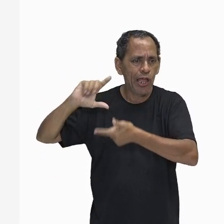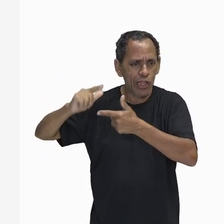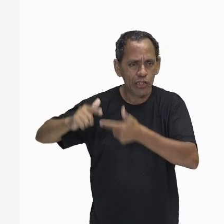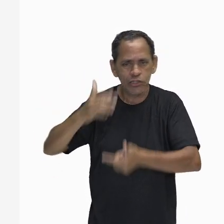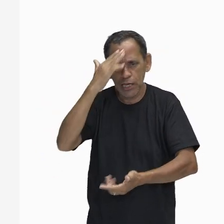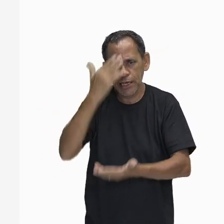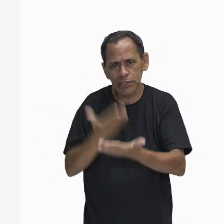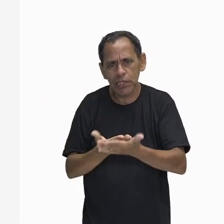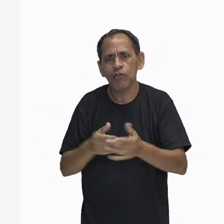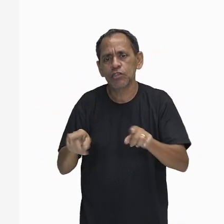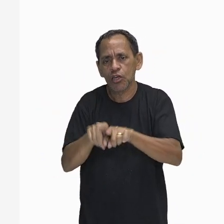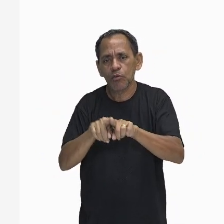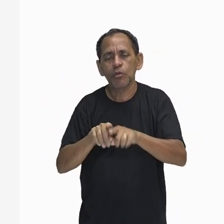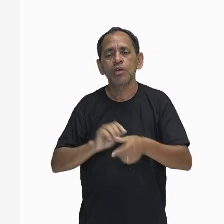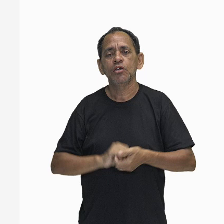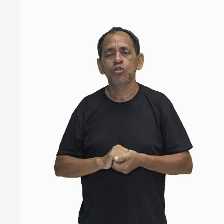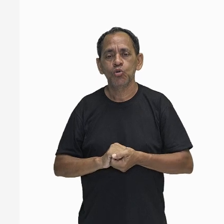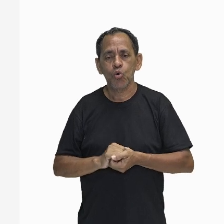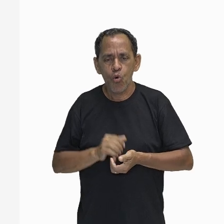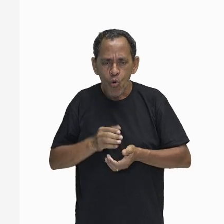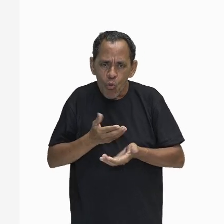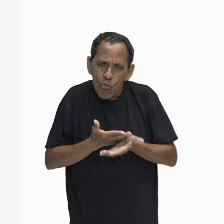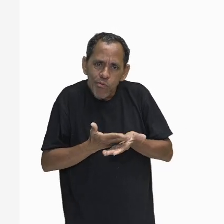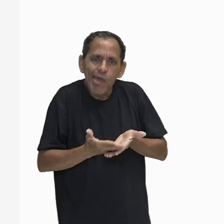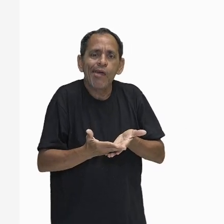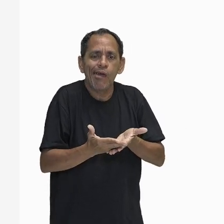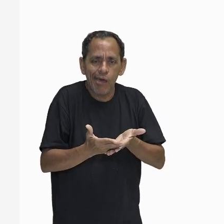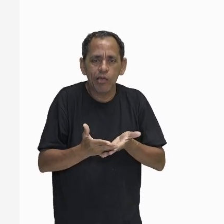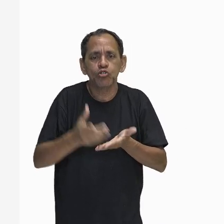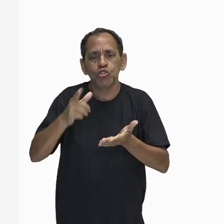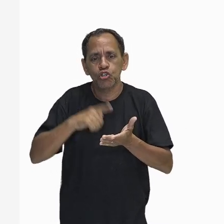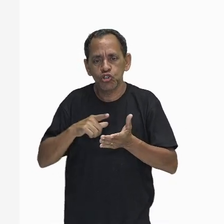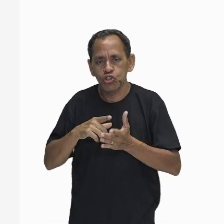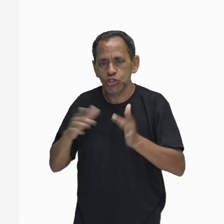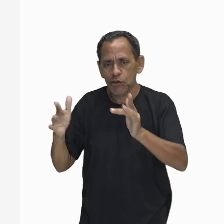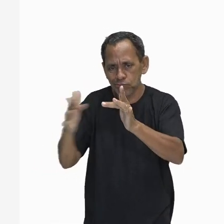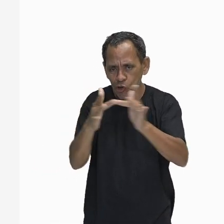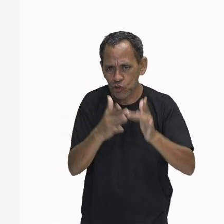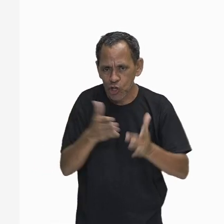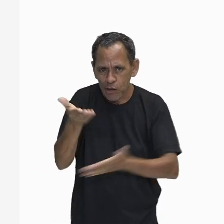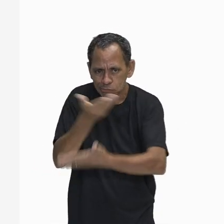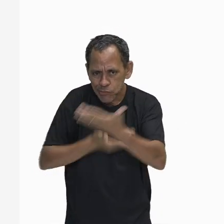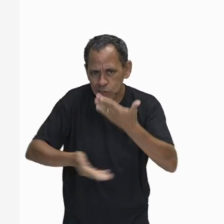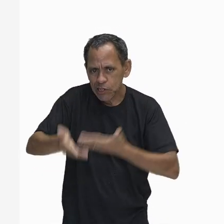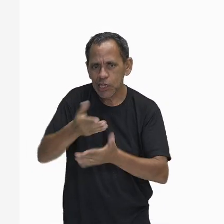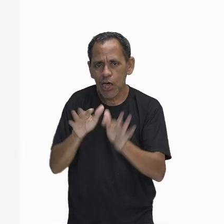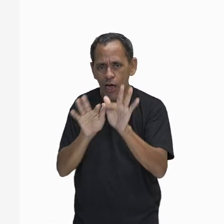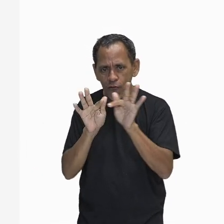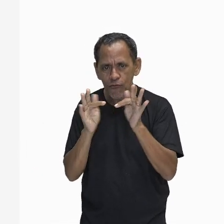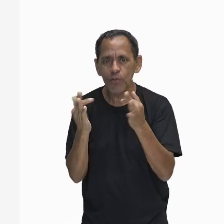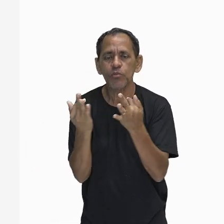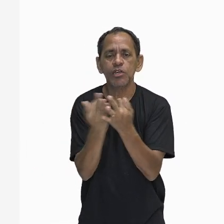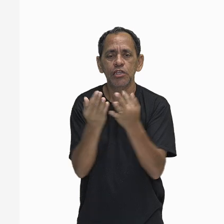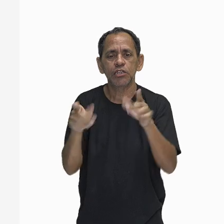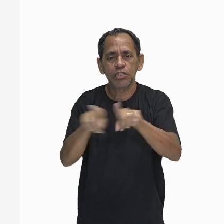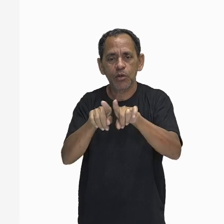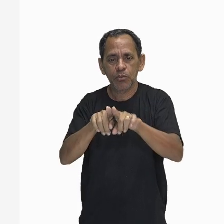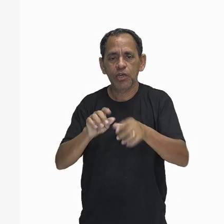a gênese, o embrião do que vencia as sociedades gregas estava ali justamente